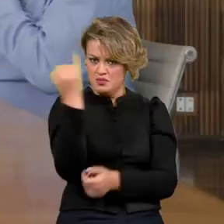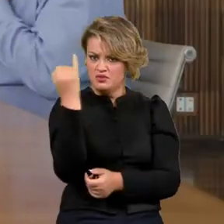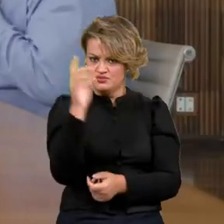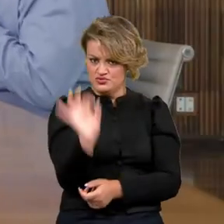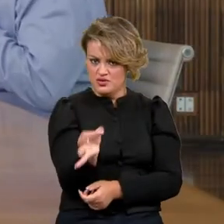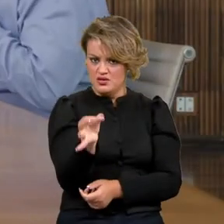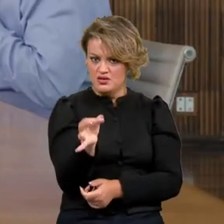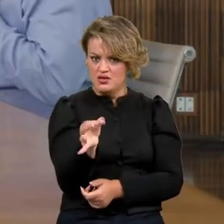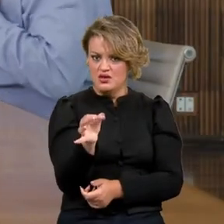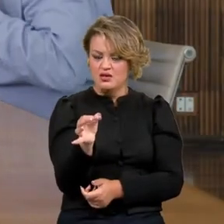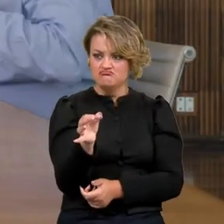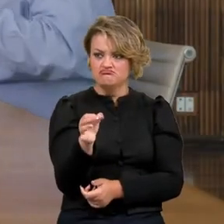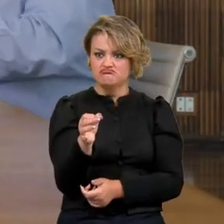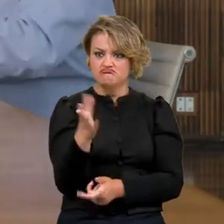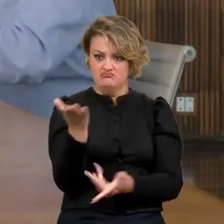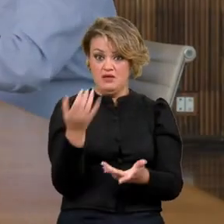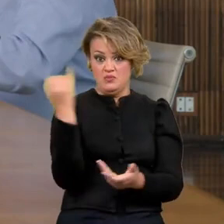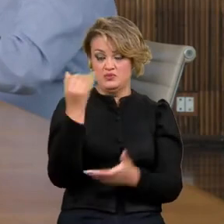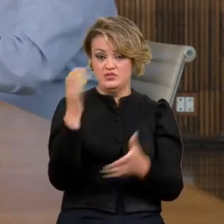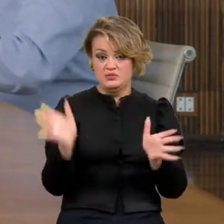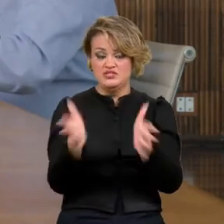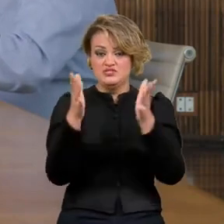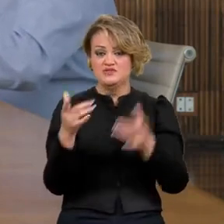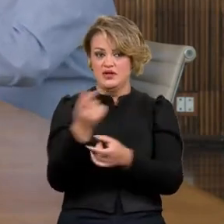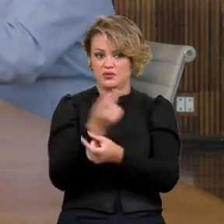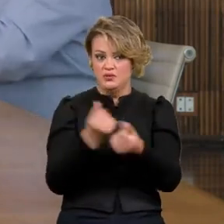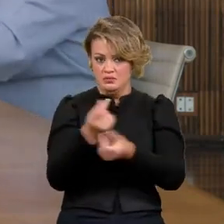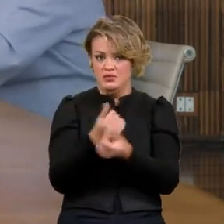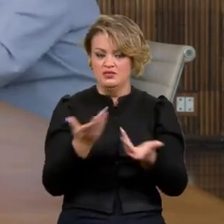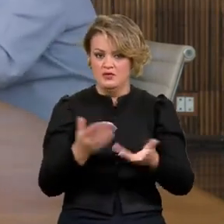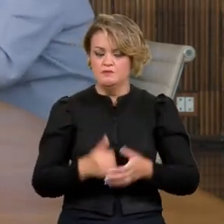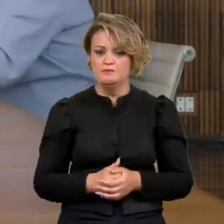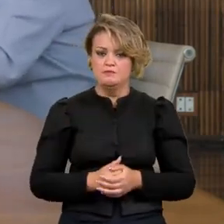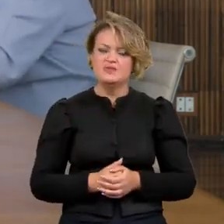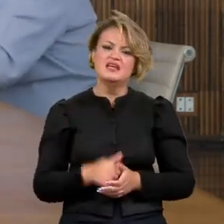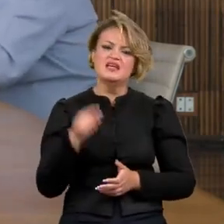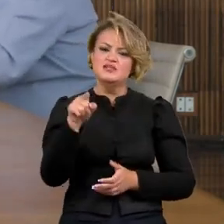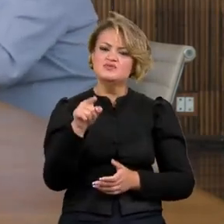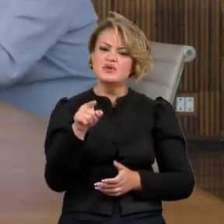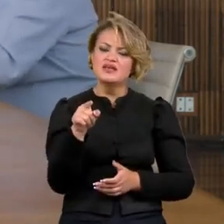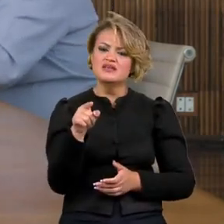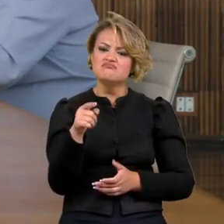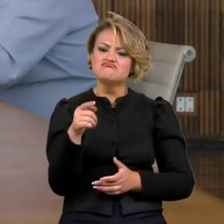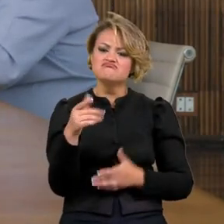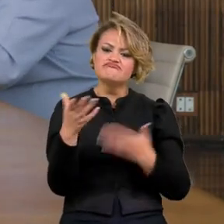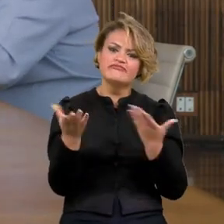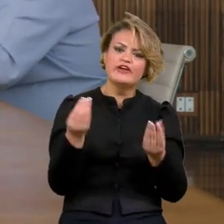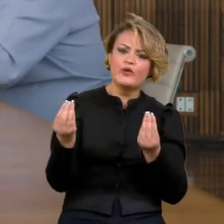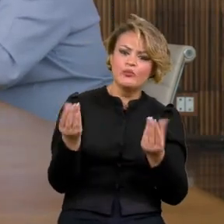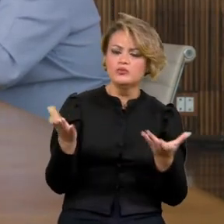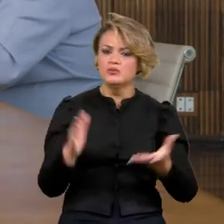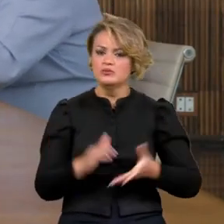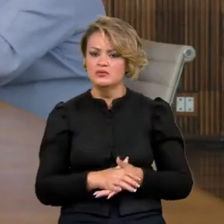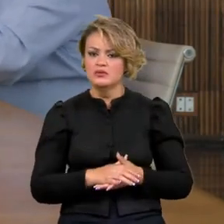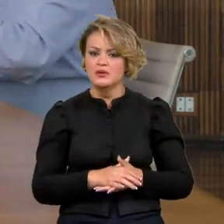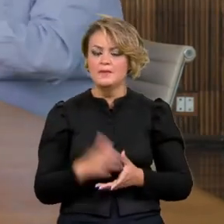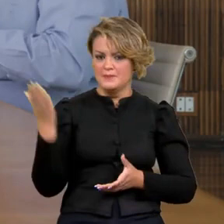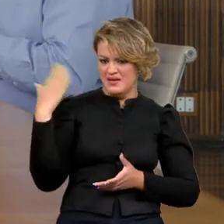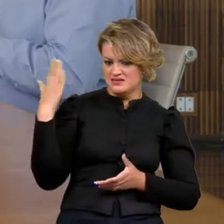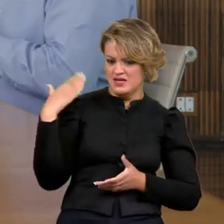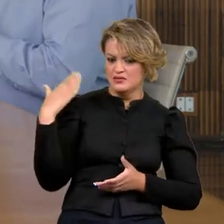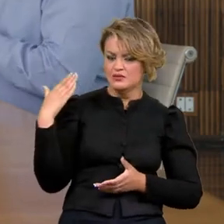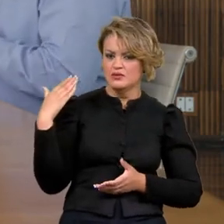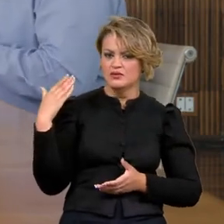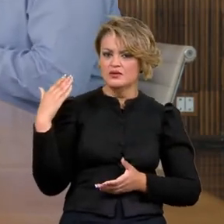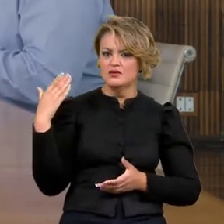economia e essa coisa tá se voltando a se aproximar porque lá atrás né no seu governo Você investiu muito na agronegócio